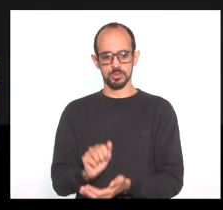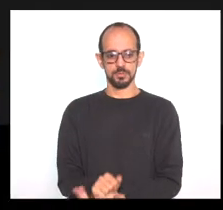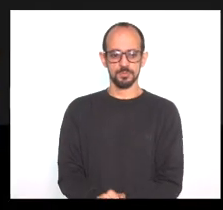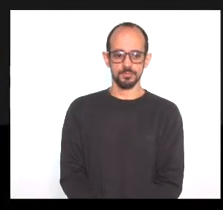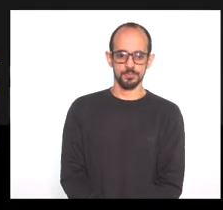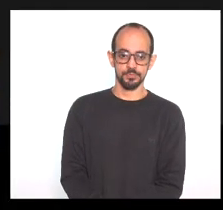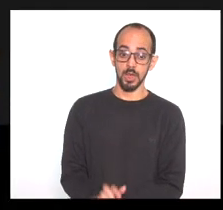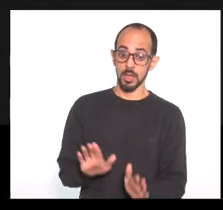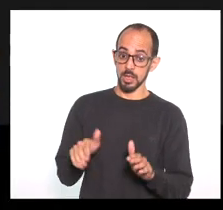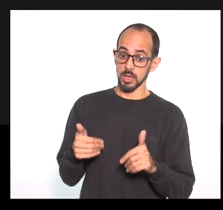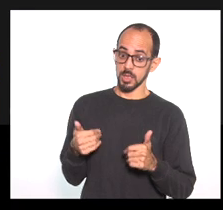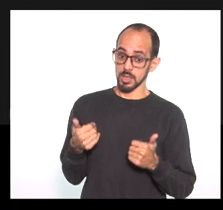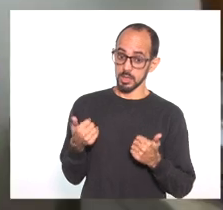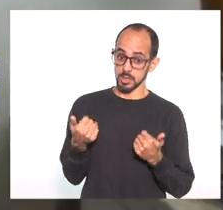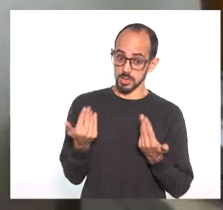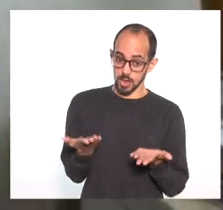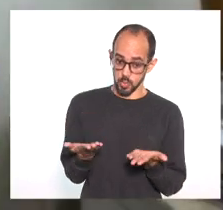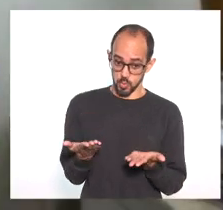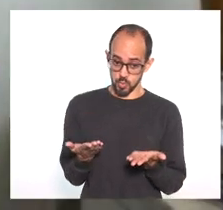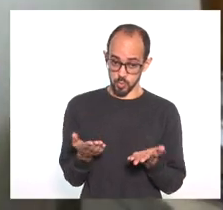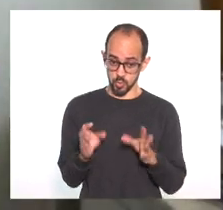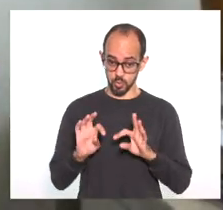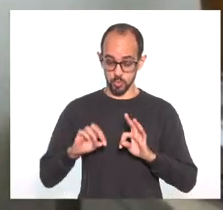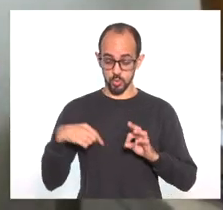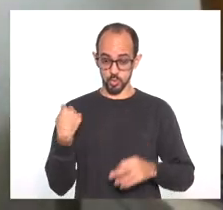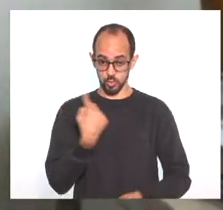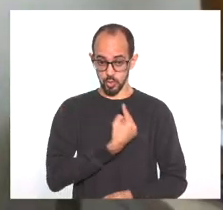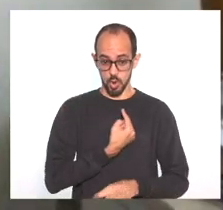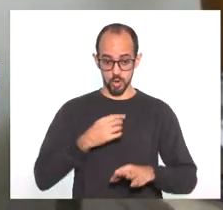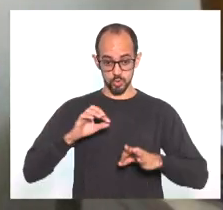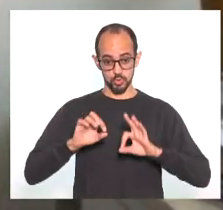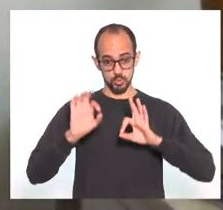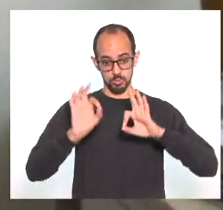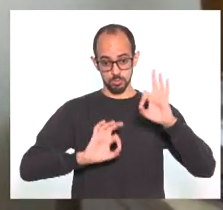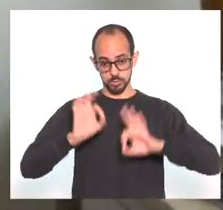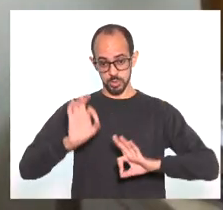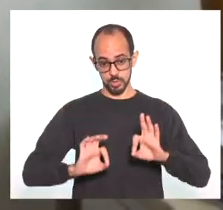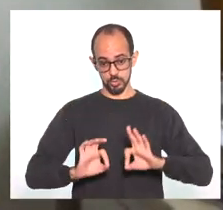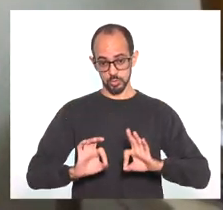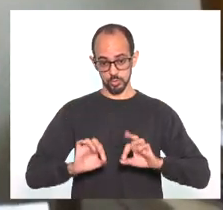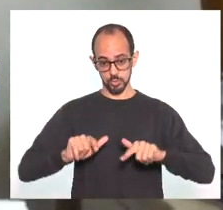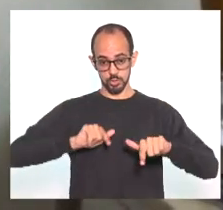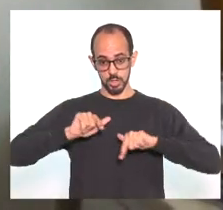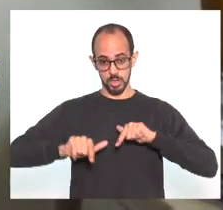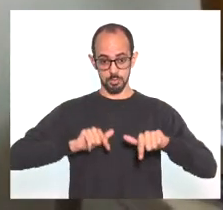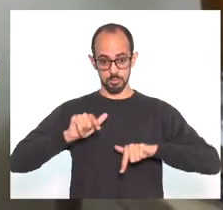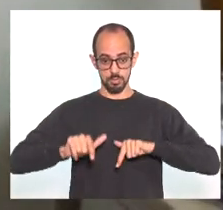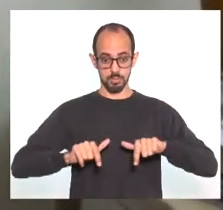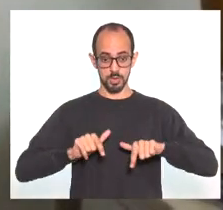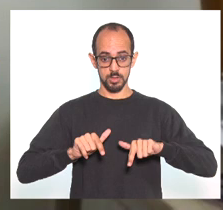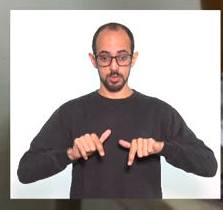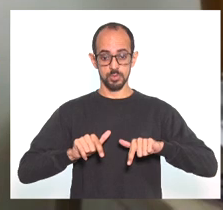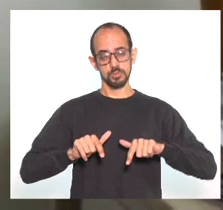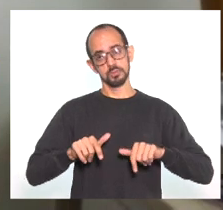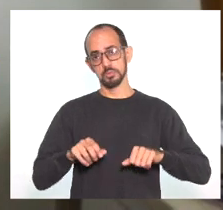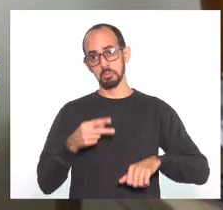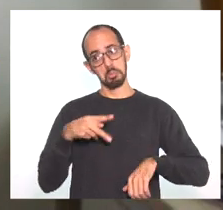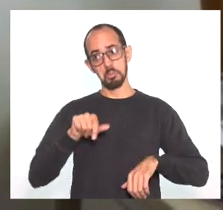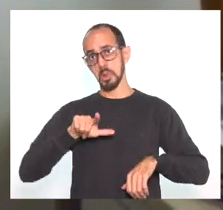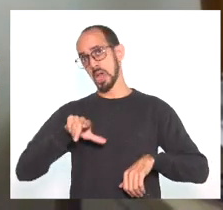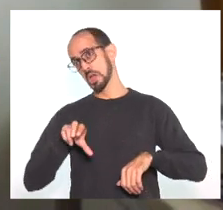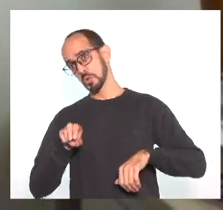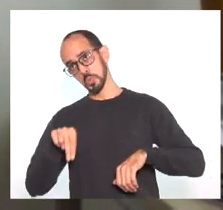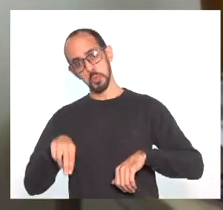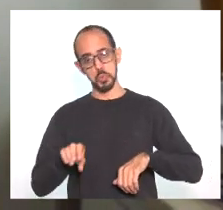o nosso programa de trabalho, nosso plano de trabalho, o programa de trabalho, como queira,